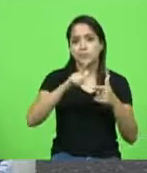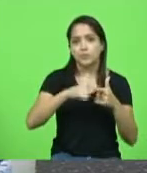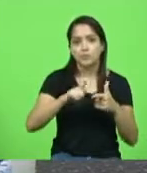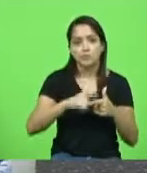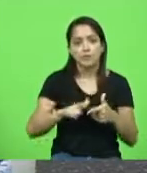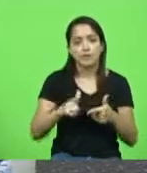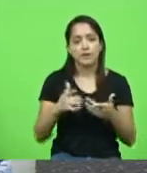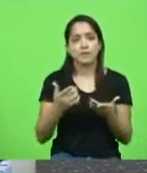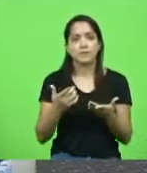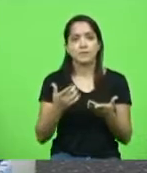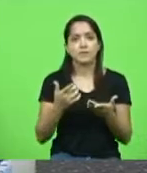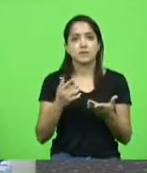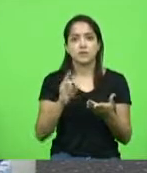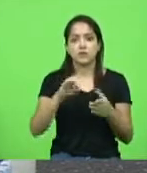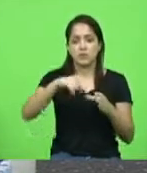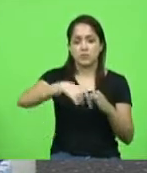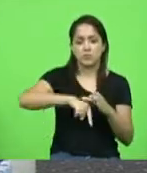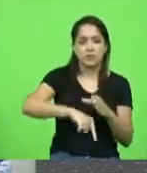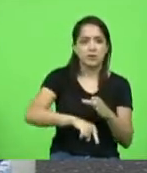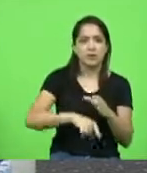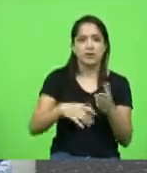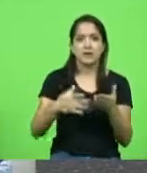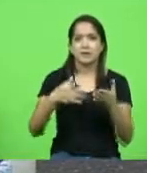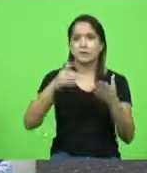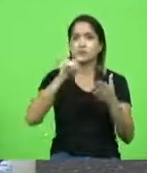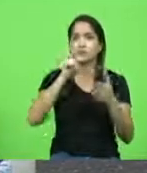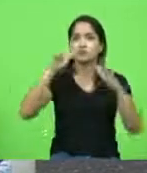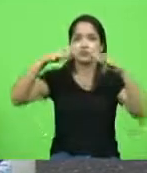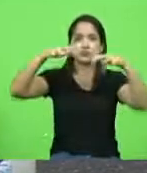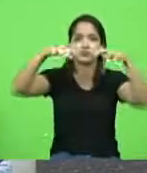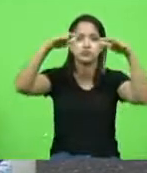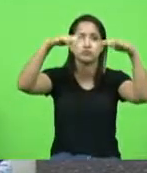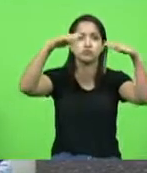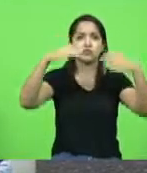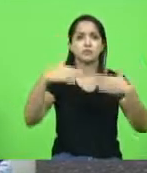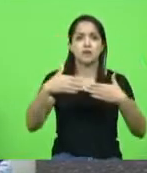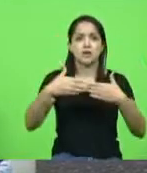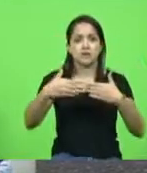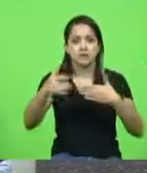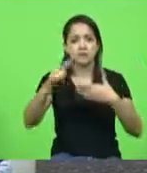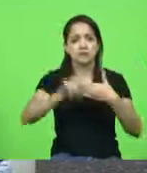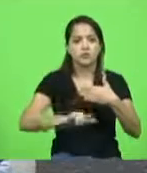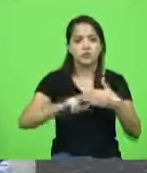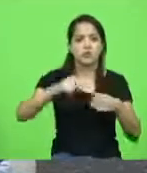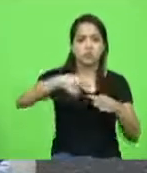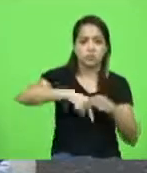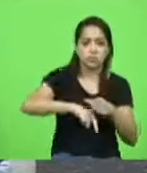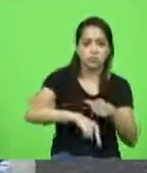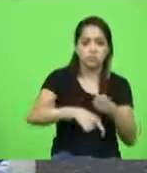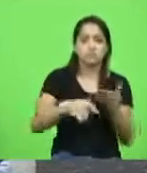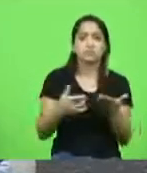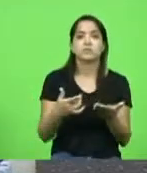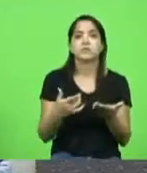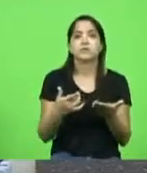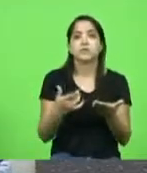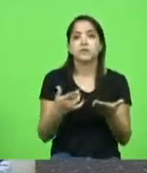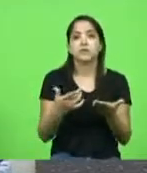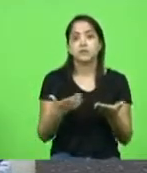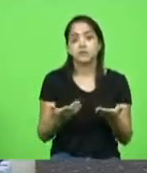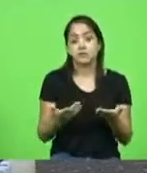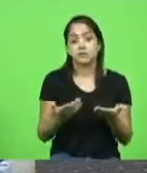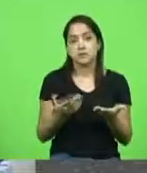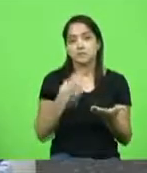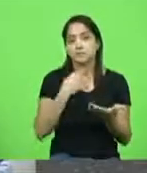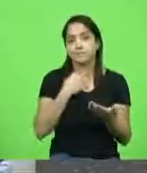fechados é depois de uma chuva e que duram até a próxima chuva Então nós não podemos